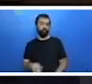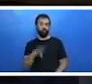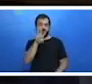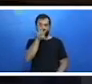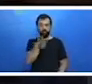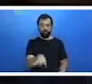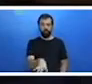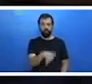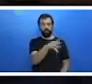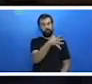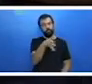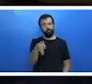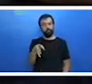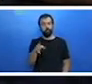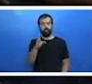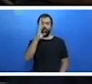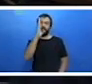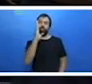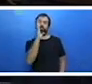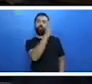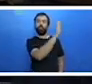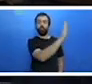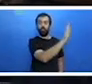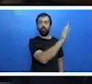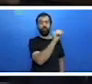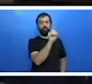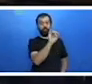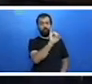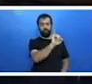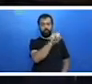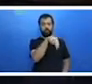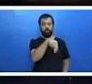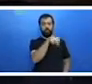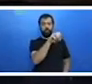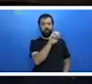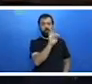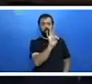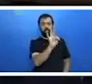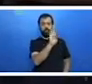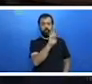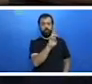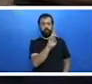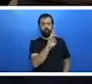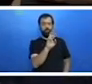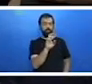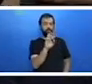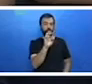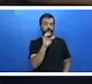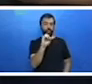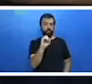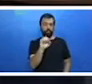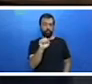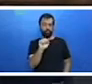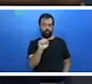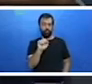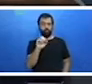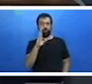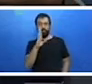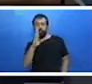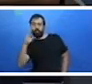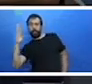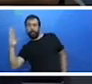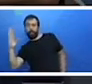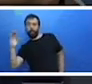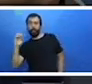em parte inteira e parte decimal. Por enquanto, eu estou na parte inteira. Se eu